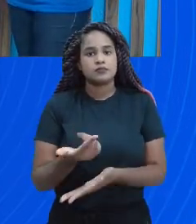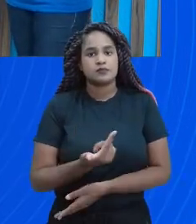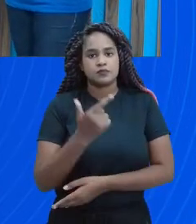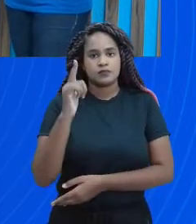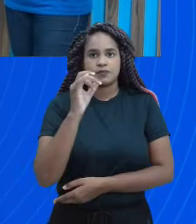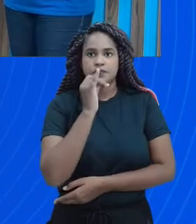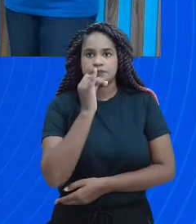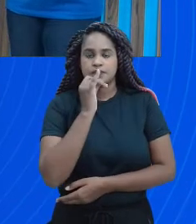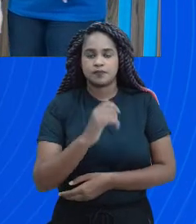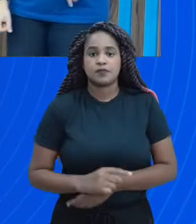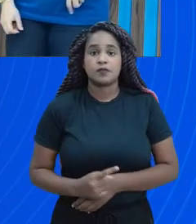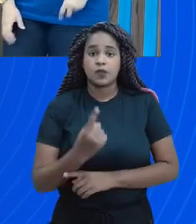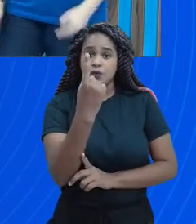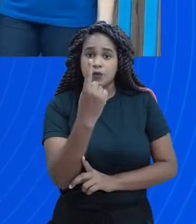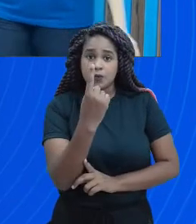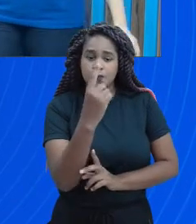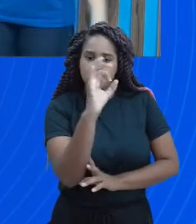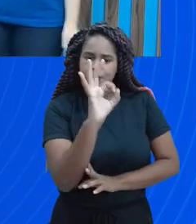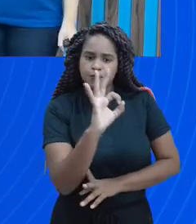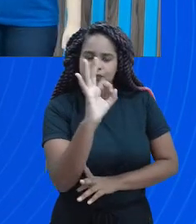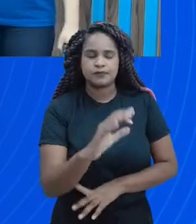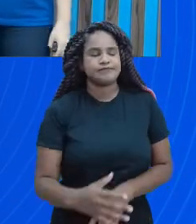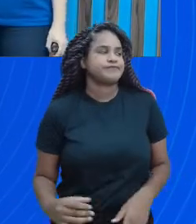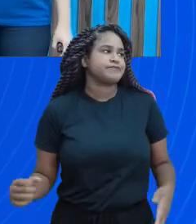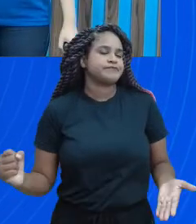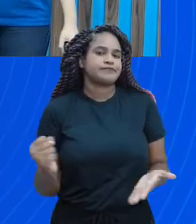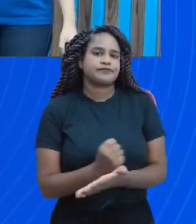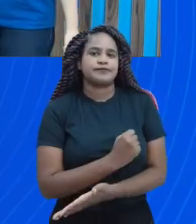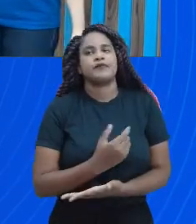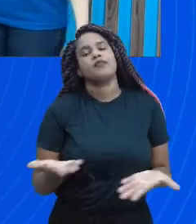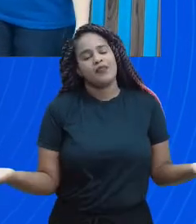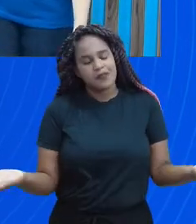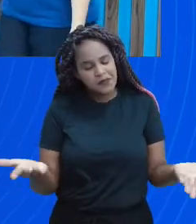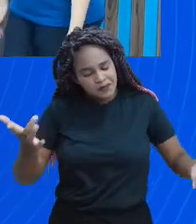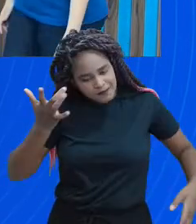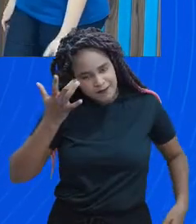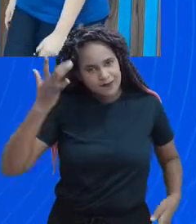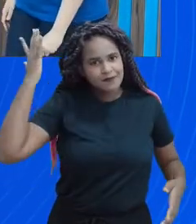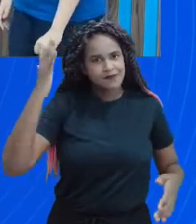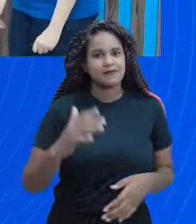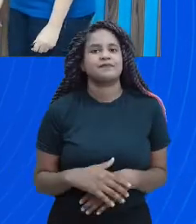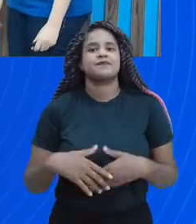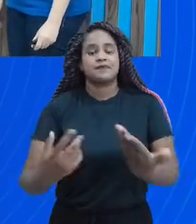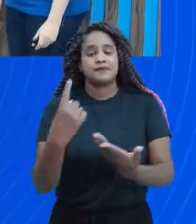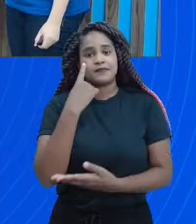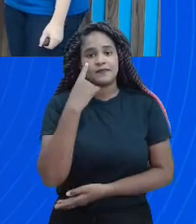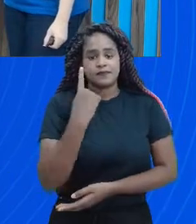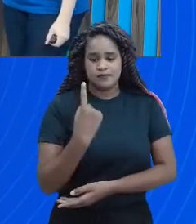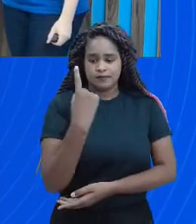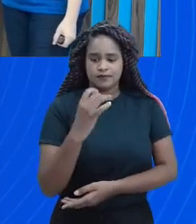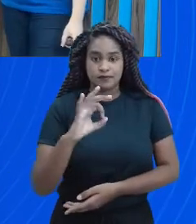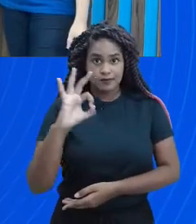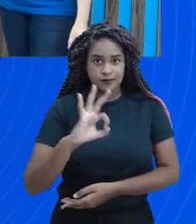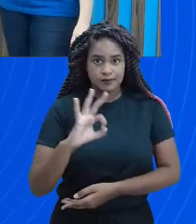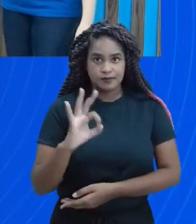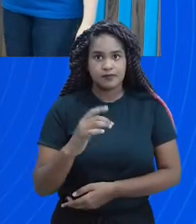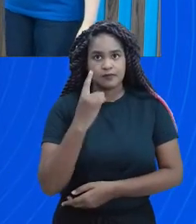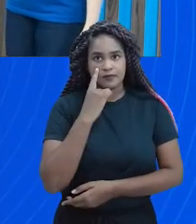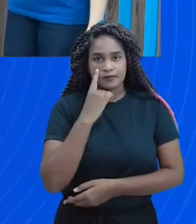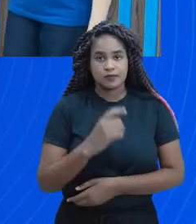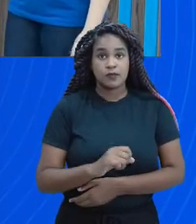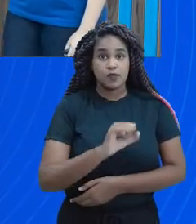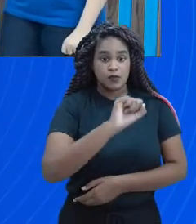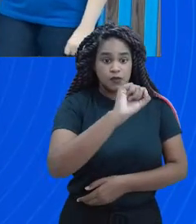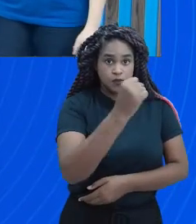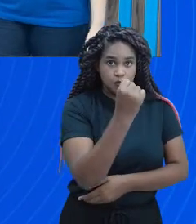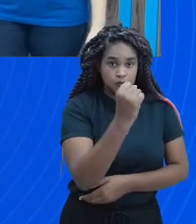exemplo. 1%. Poxa, professora, essa daí ficou mais fácil, né? 1%, a gente vai ter